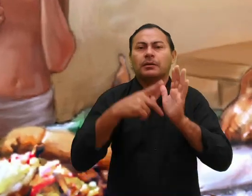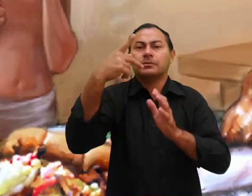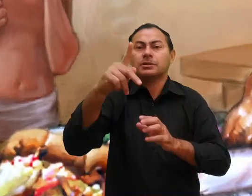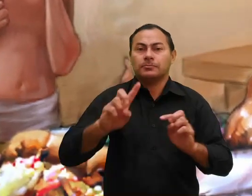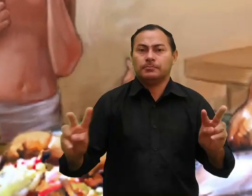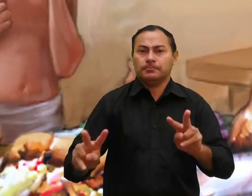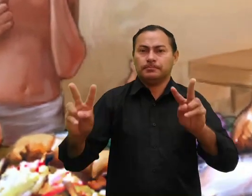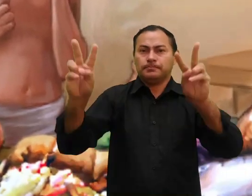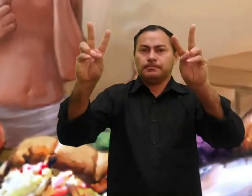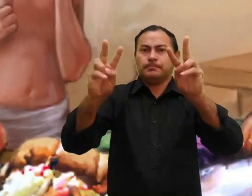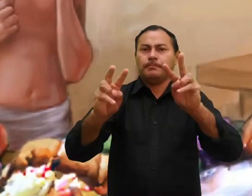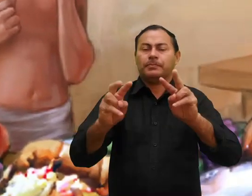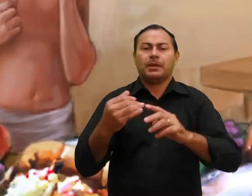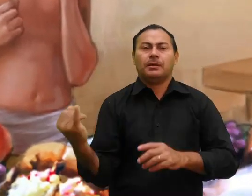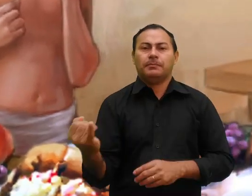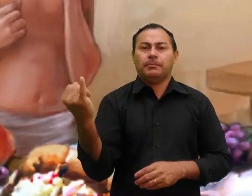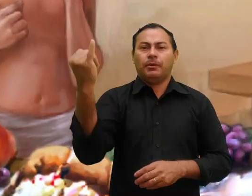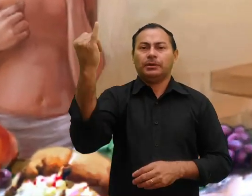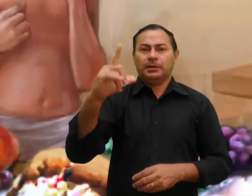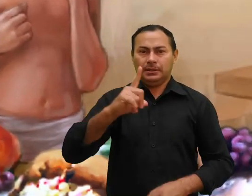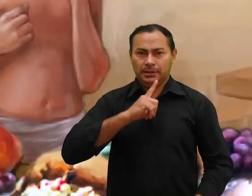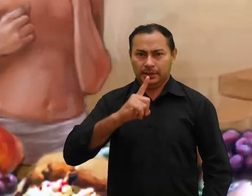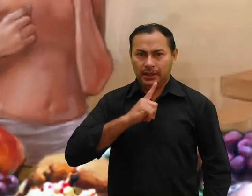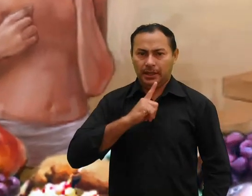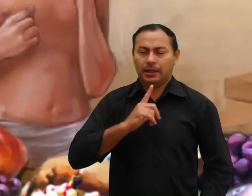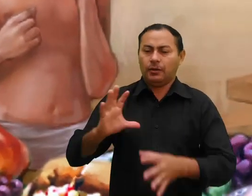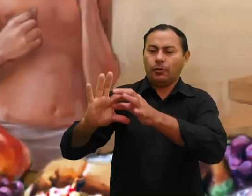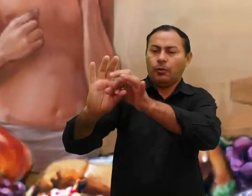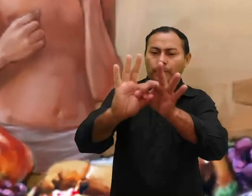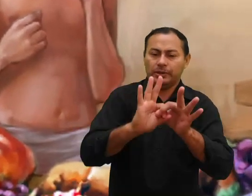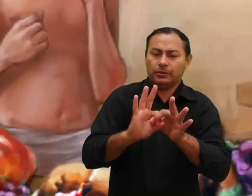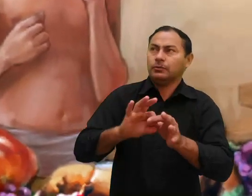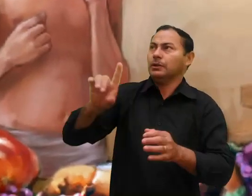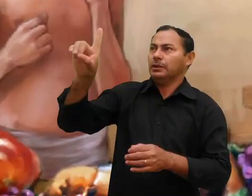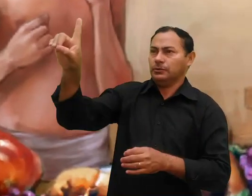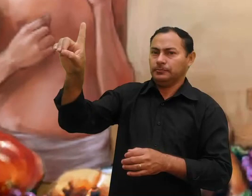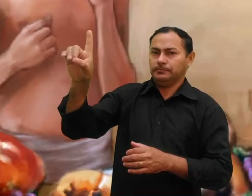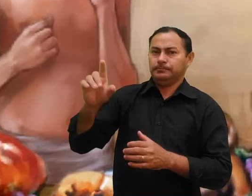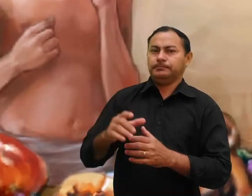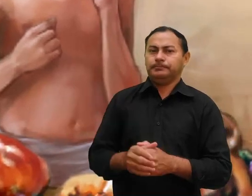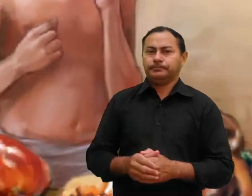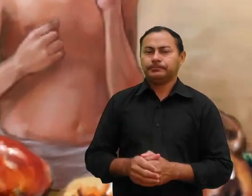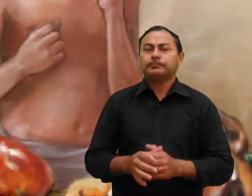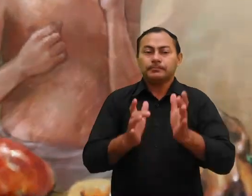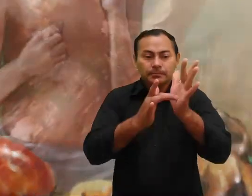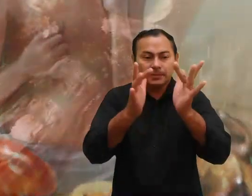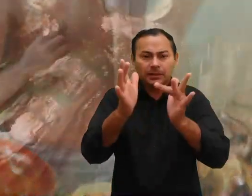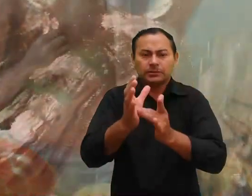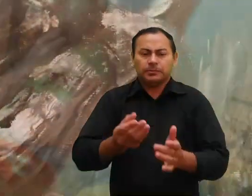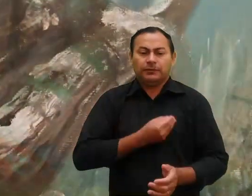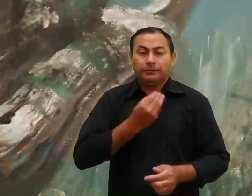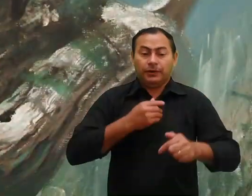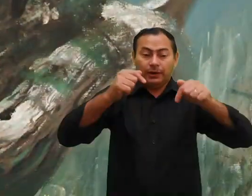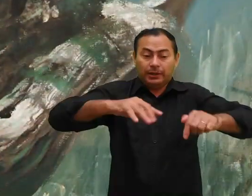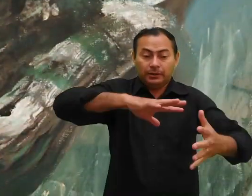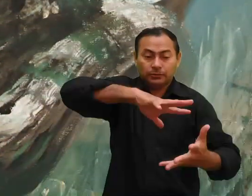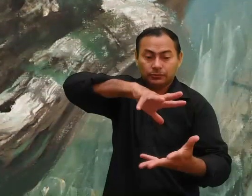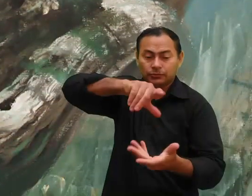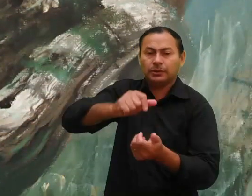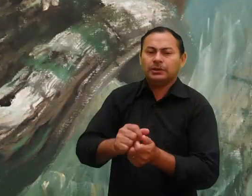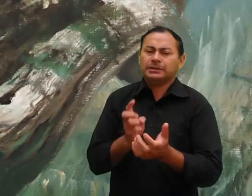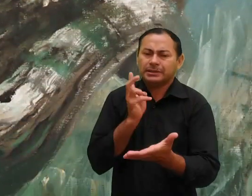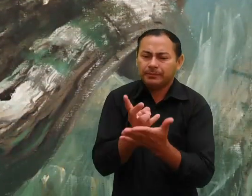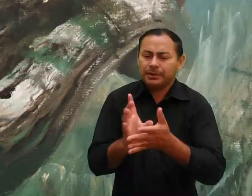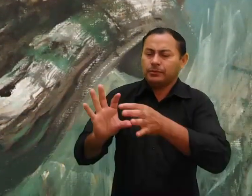identificar um dos seus valores, a importância de ter comunhão com Deus. Jesus viveu na terra em